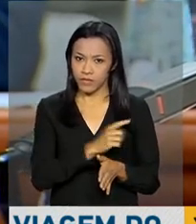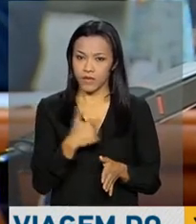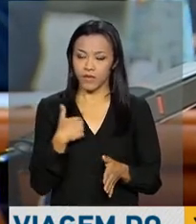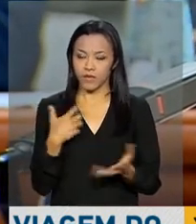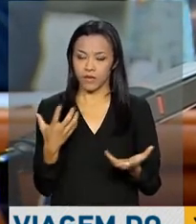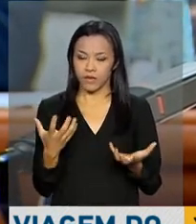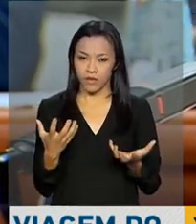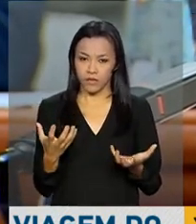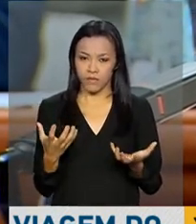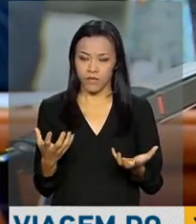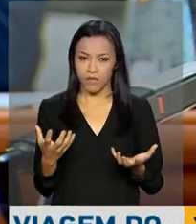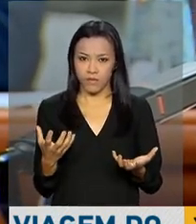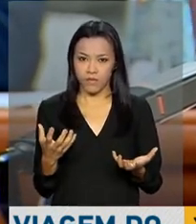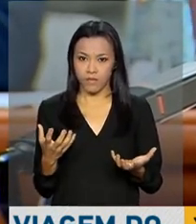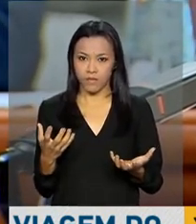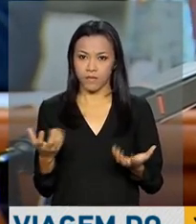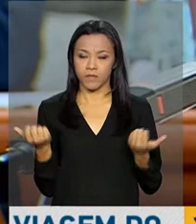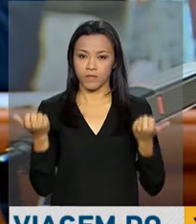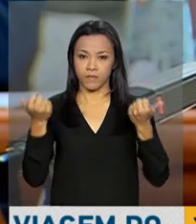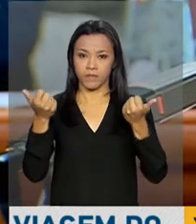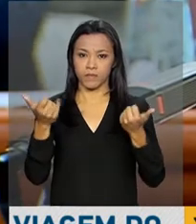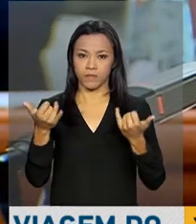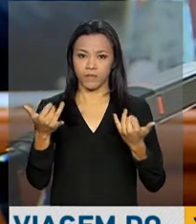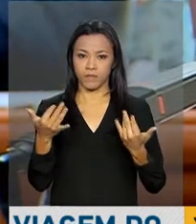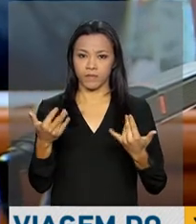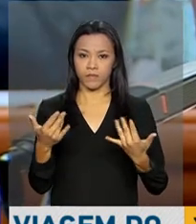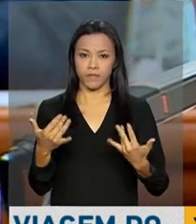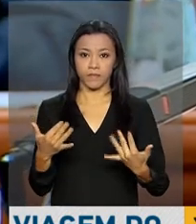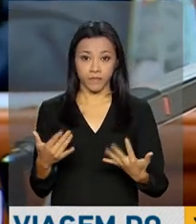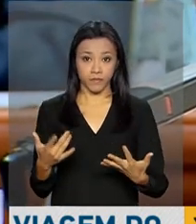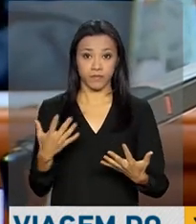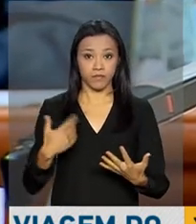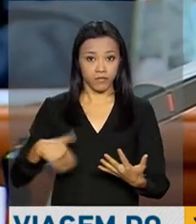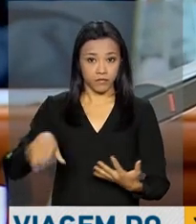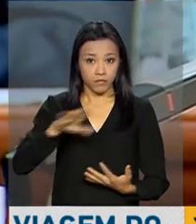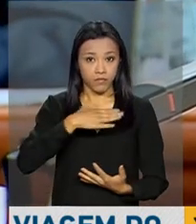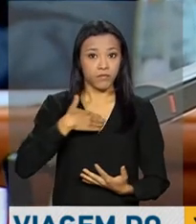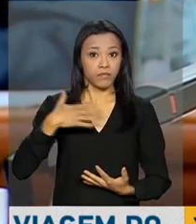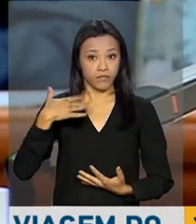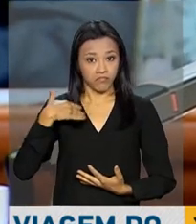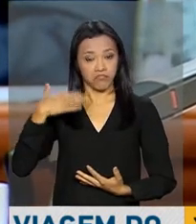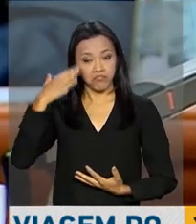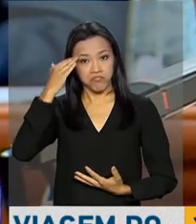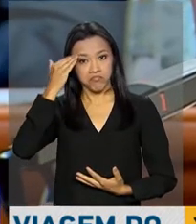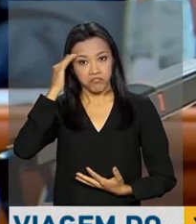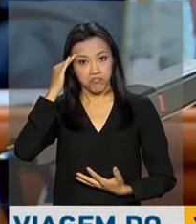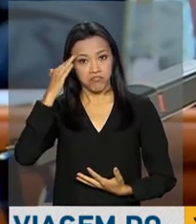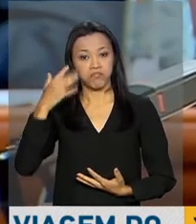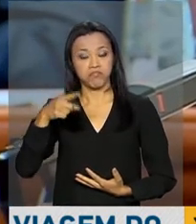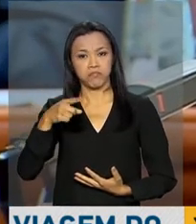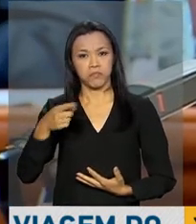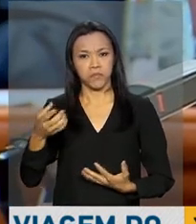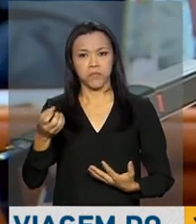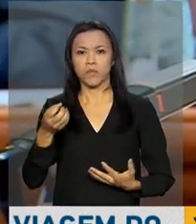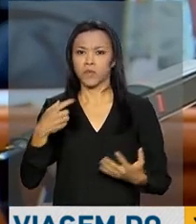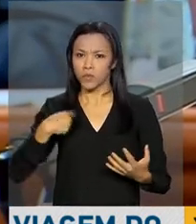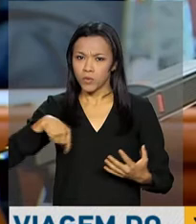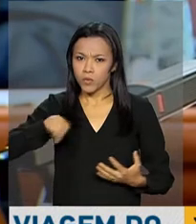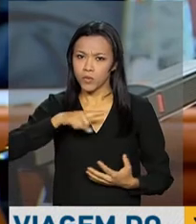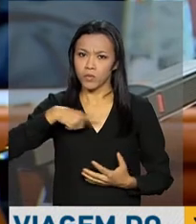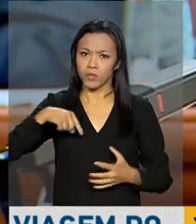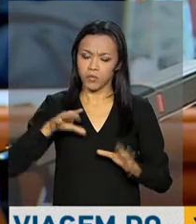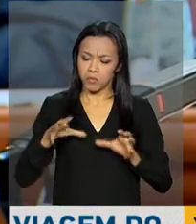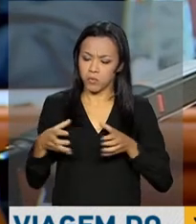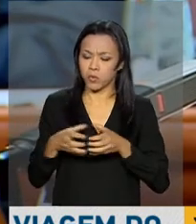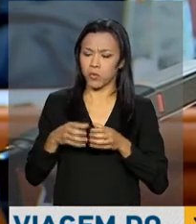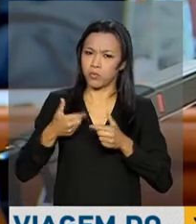questão de expressar nosso reconhecimento à excelência da condução de nosso grupo